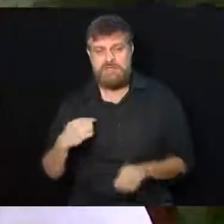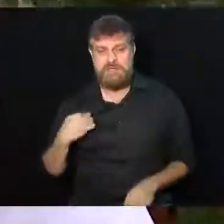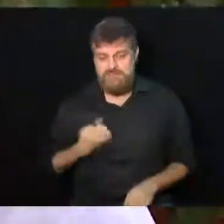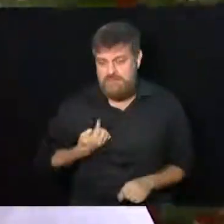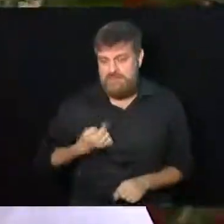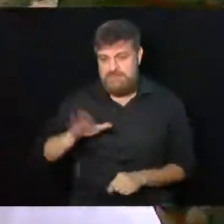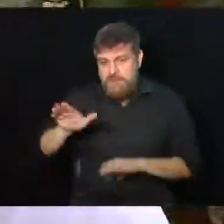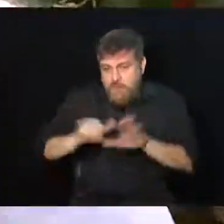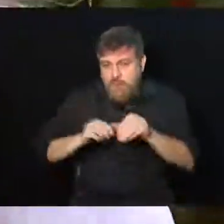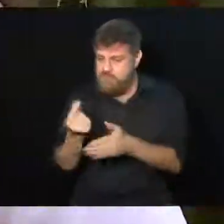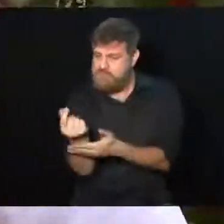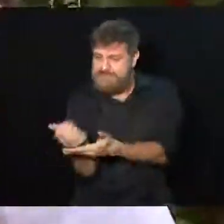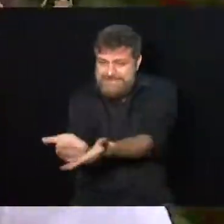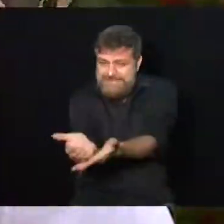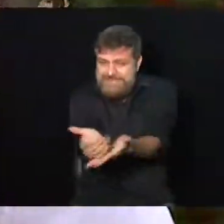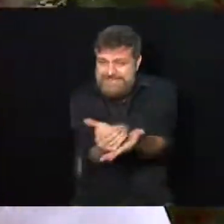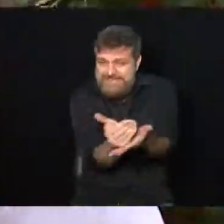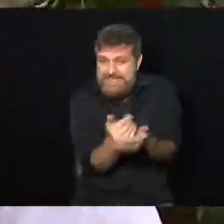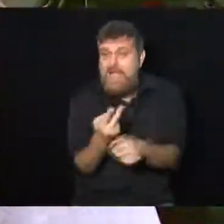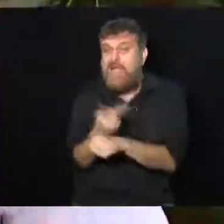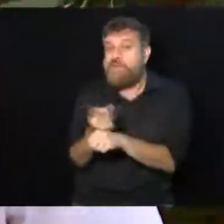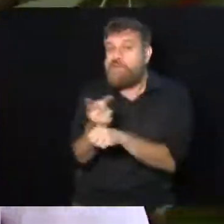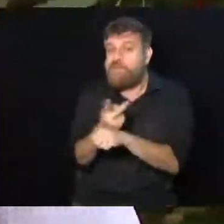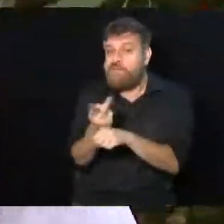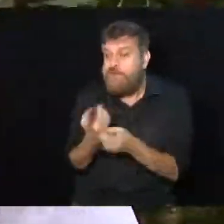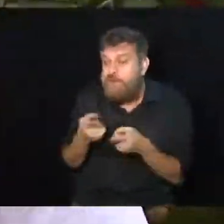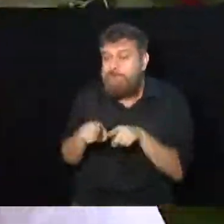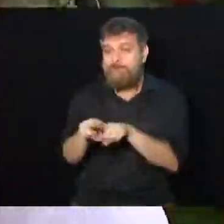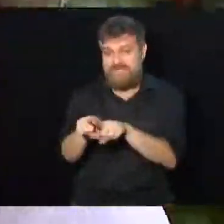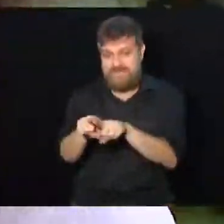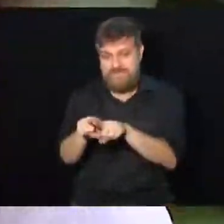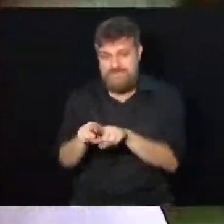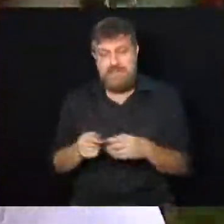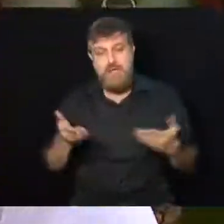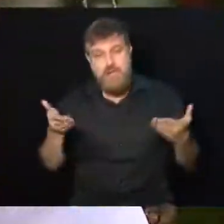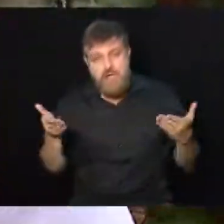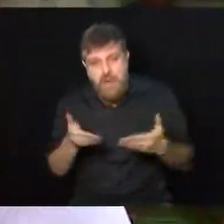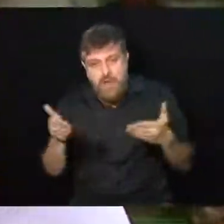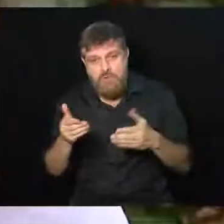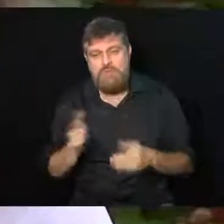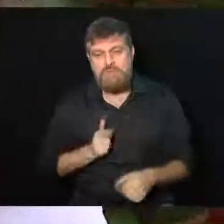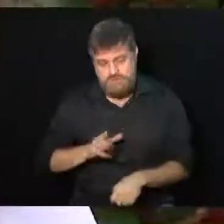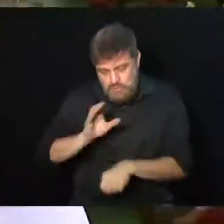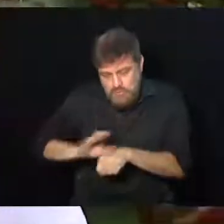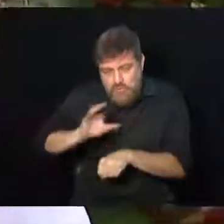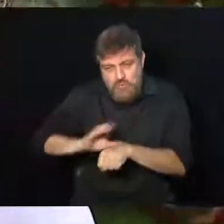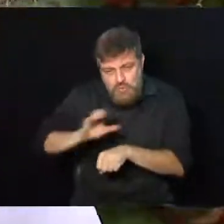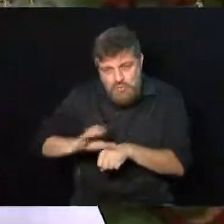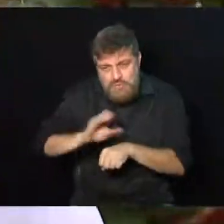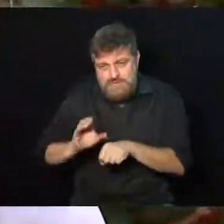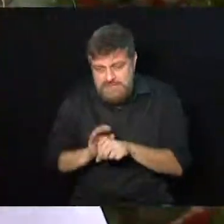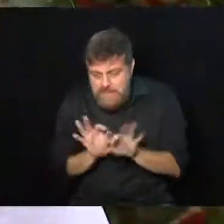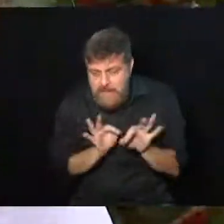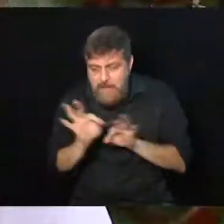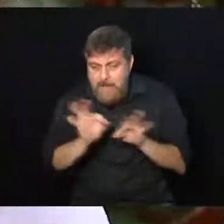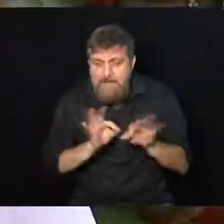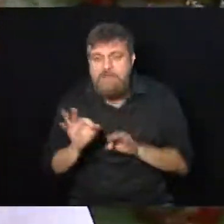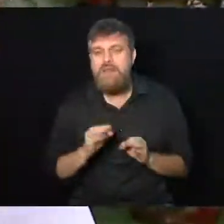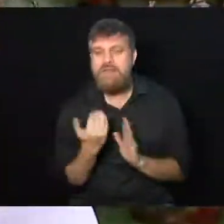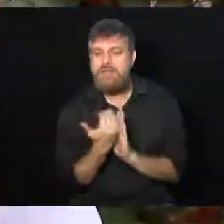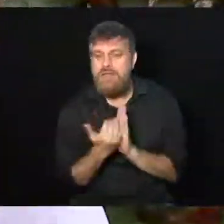vão captar recursos e parcerias, né? Então, hoje aqui, durante a capacitação, eles criam o Plano de